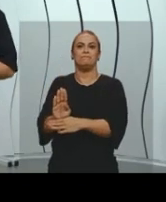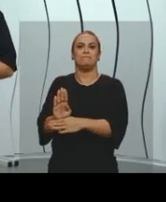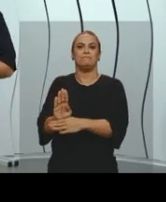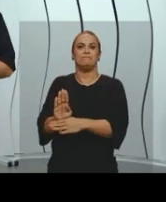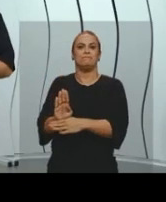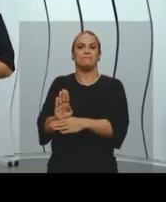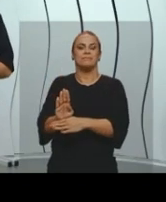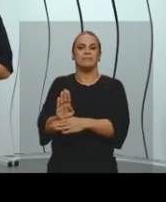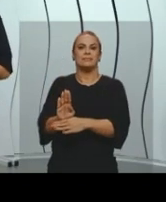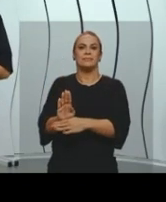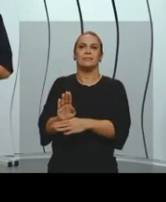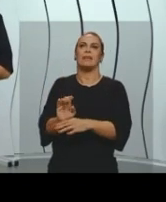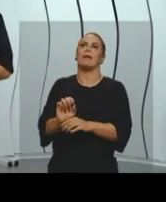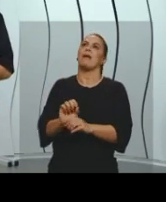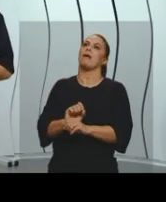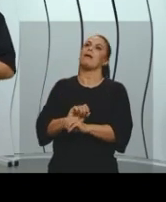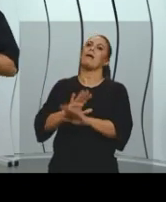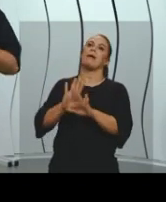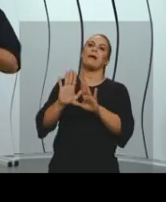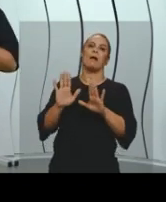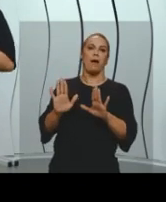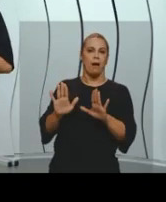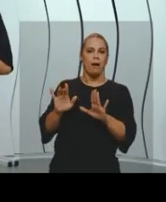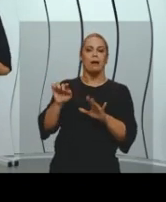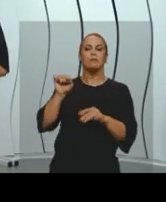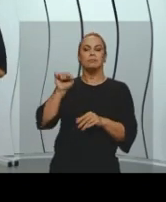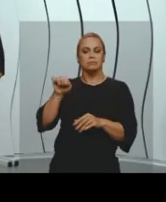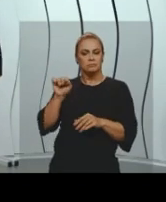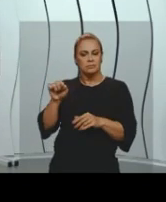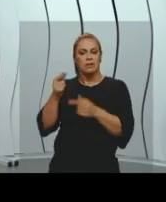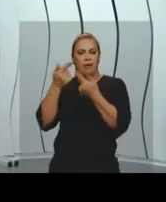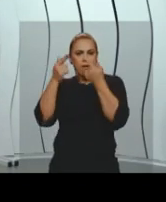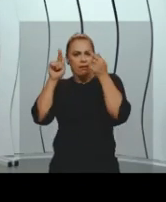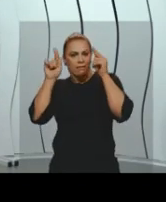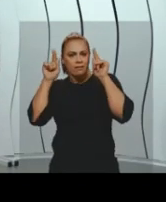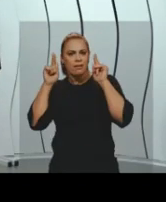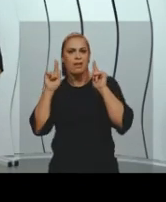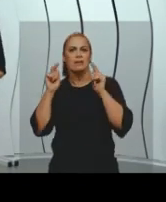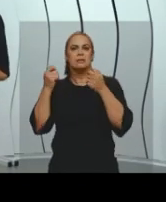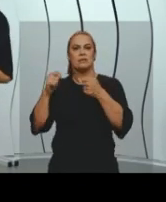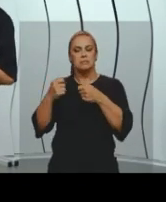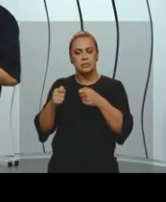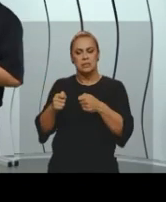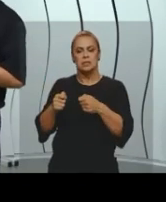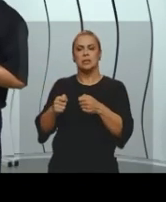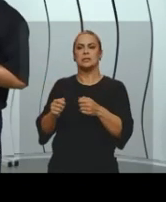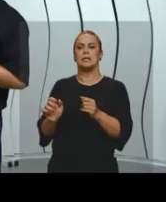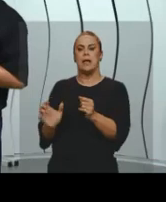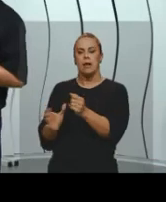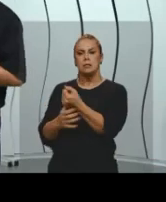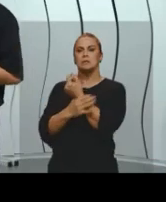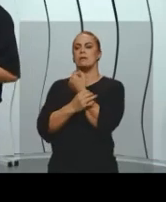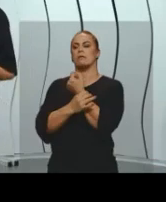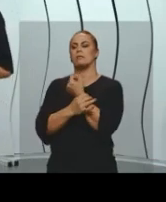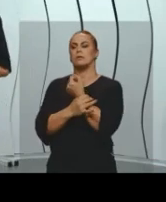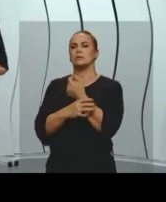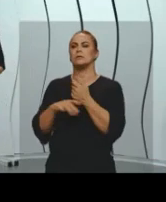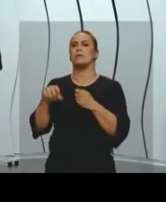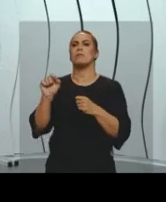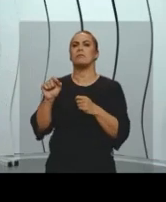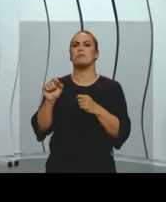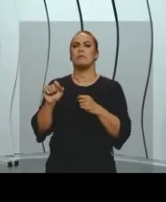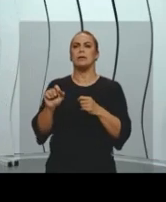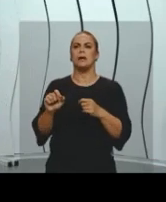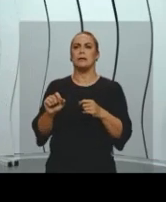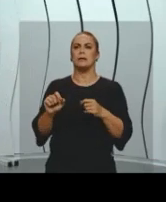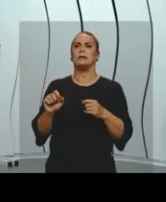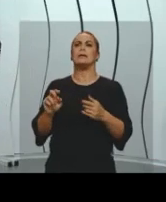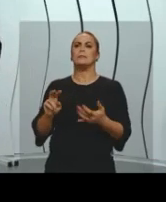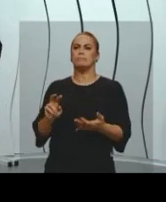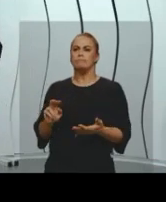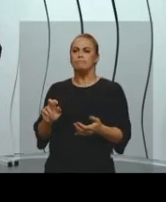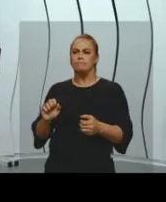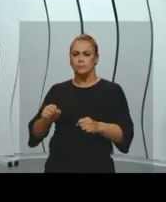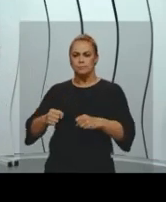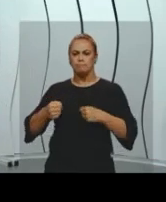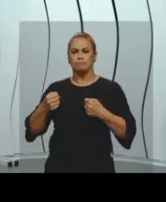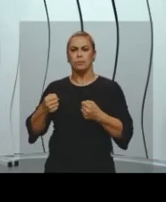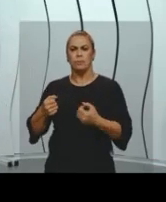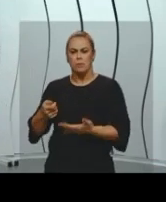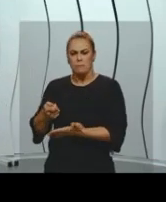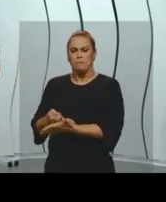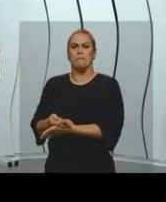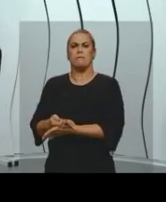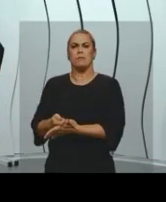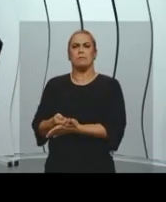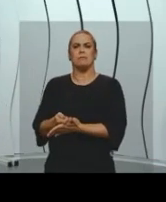exigiram contrapartida do governo grego. Que tipo de contrapartida? Maior austeridade, Maior restrição, né?